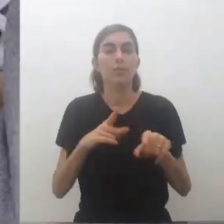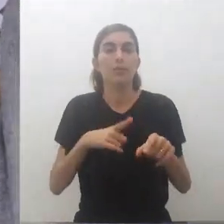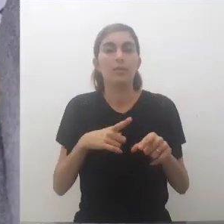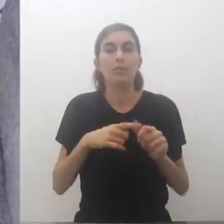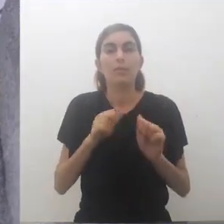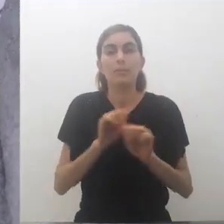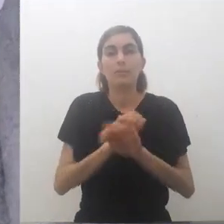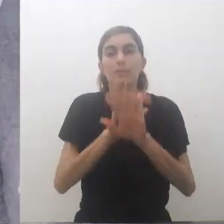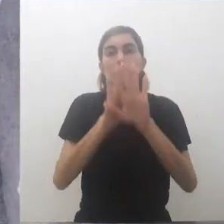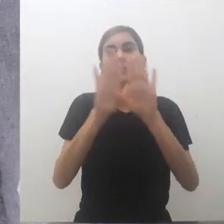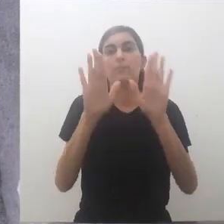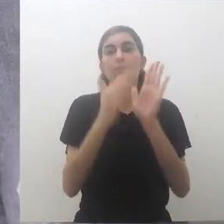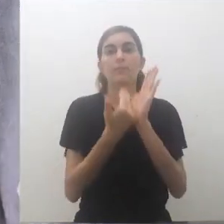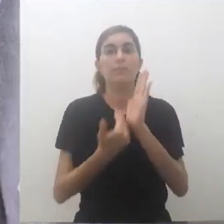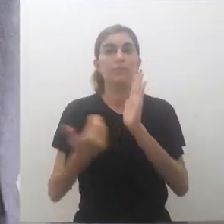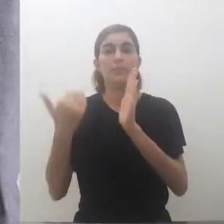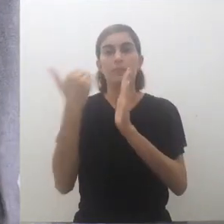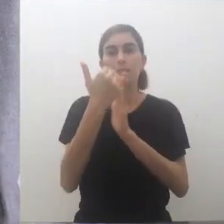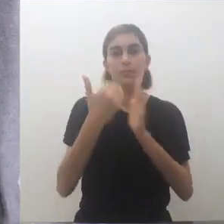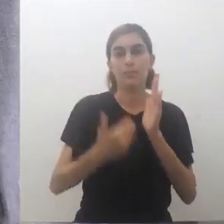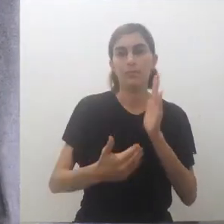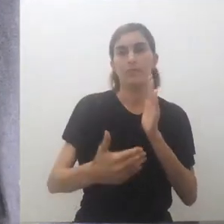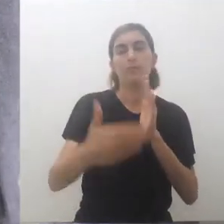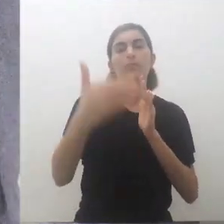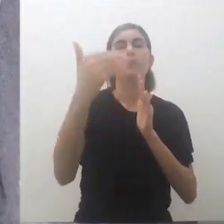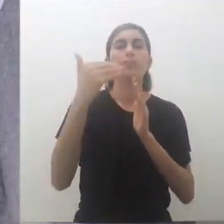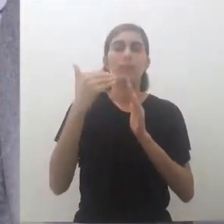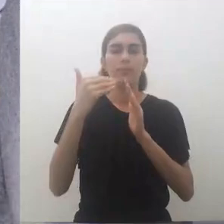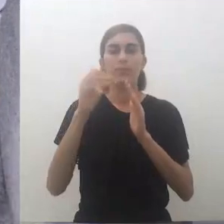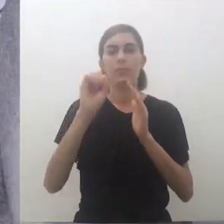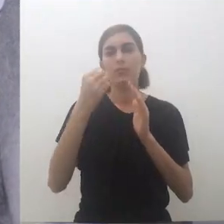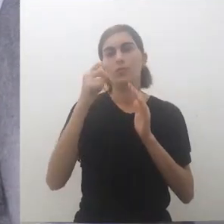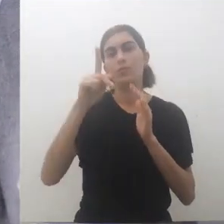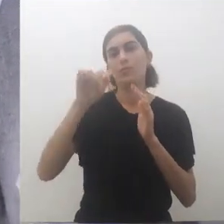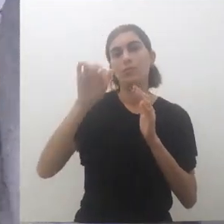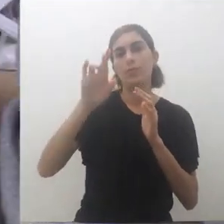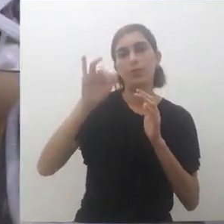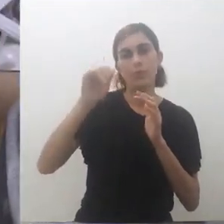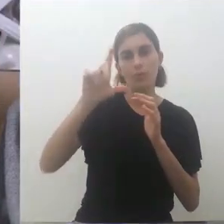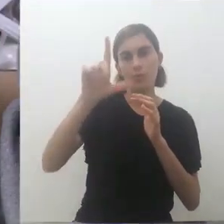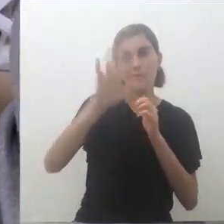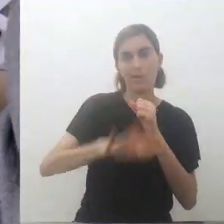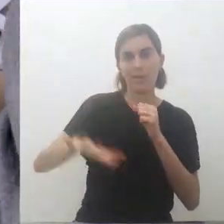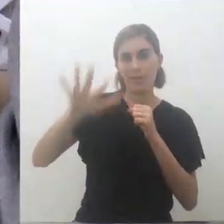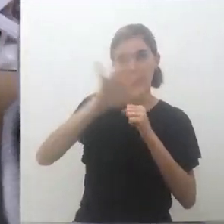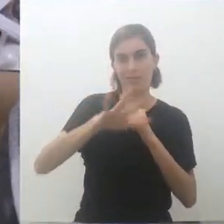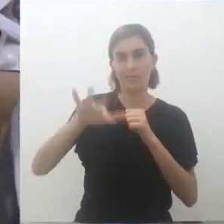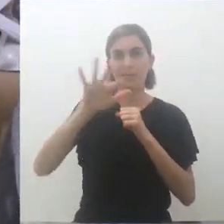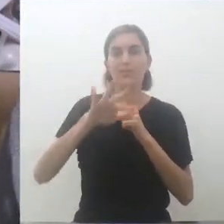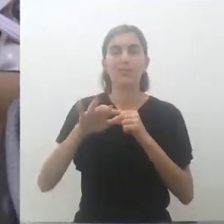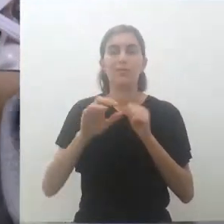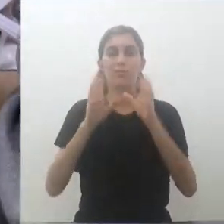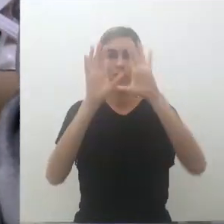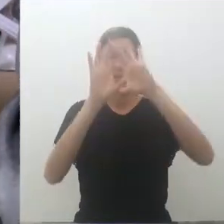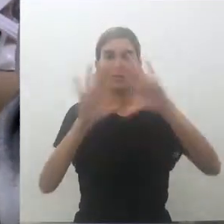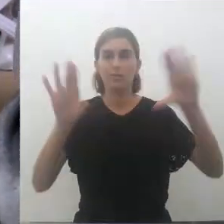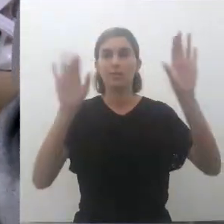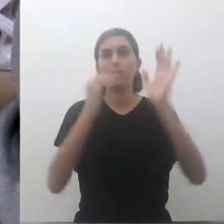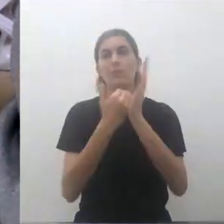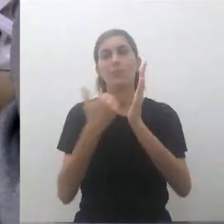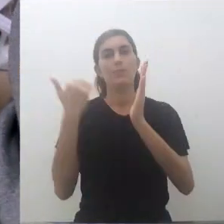maior na parte superior da área, um céu maior,